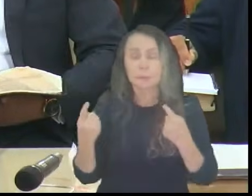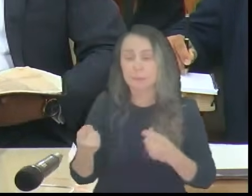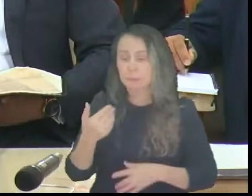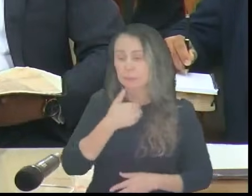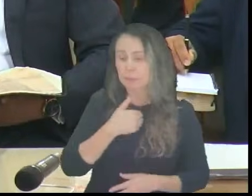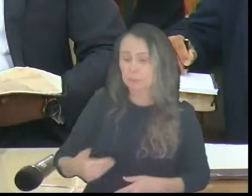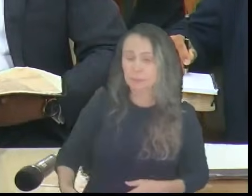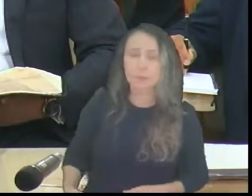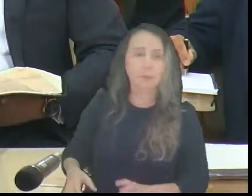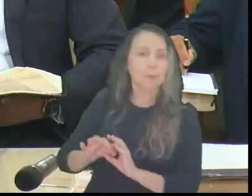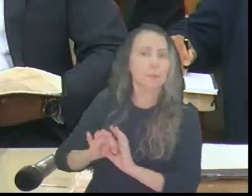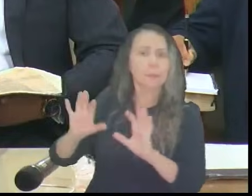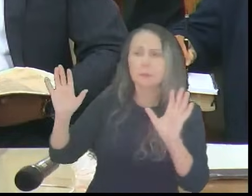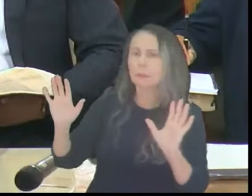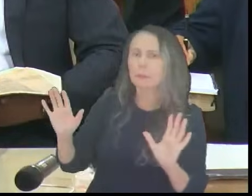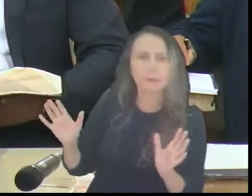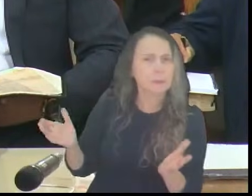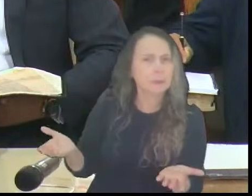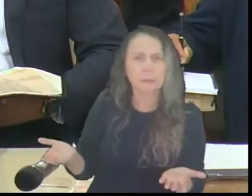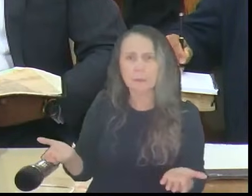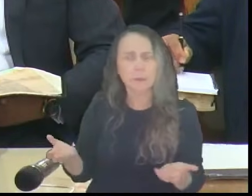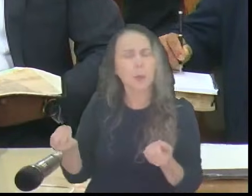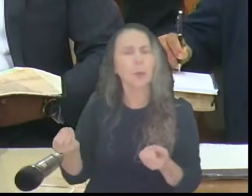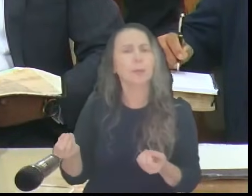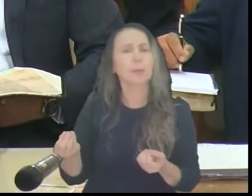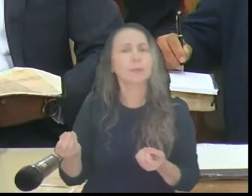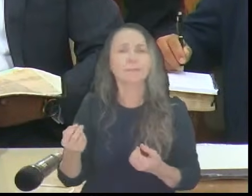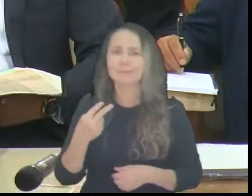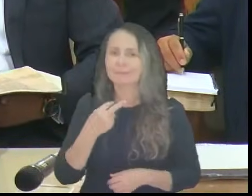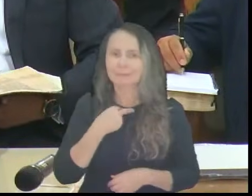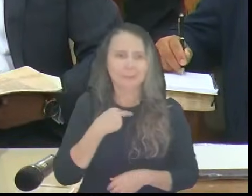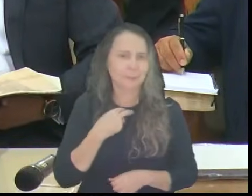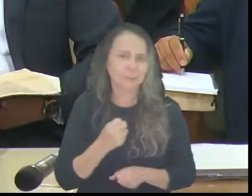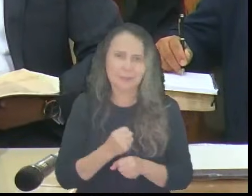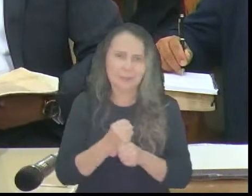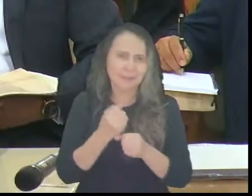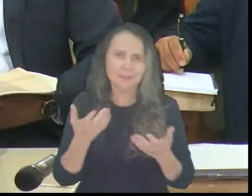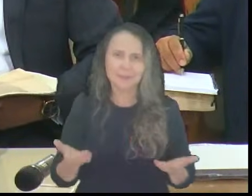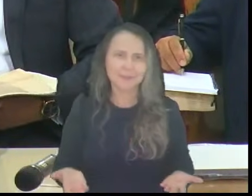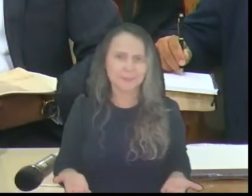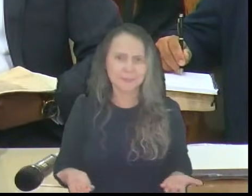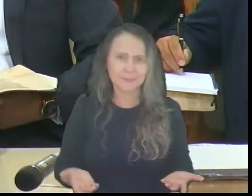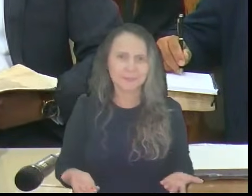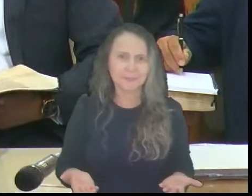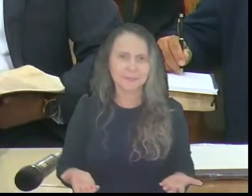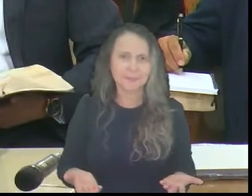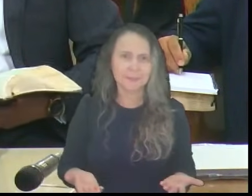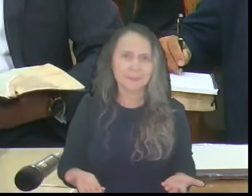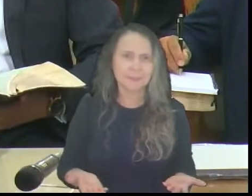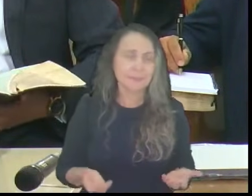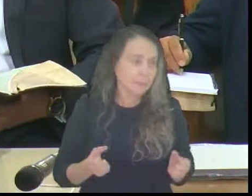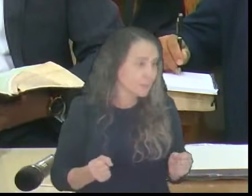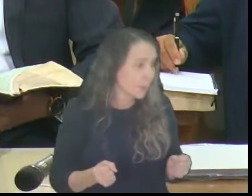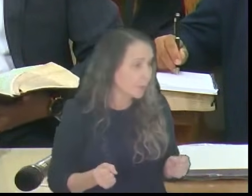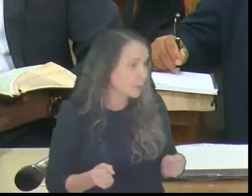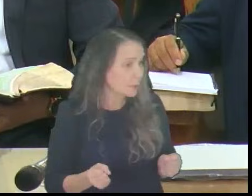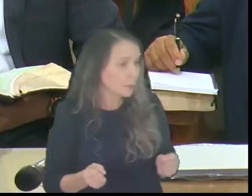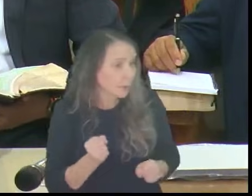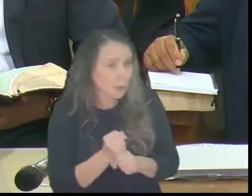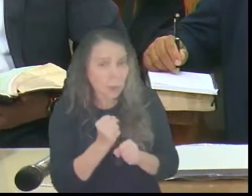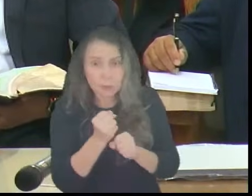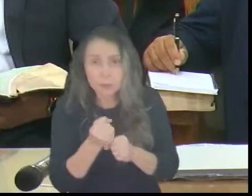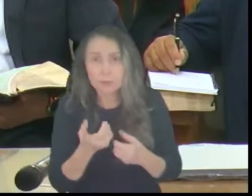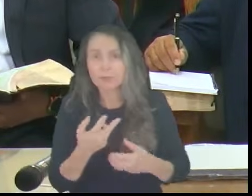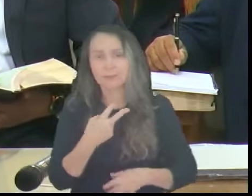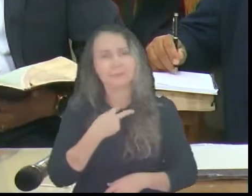permitir? Sem licença, sem alvará? Como é que pode construir? Pode, João, construir assim? Então a igreja